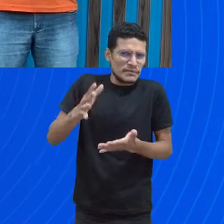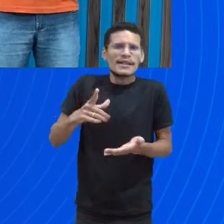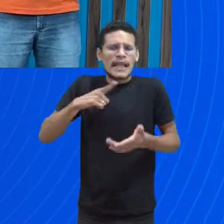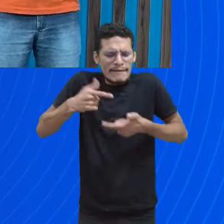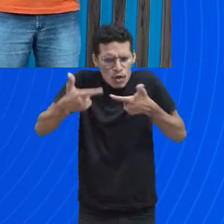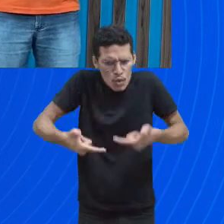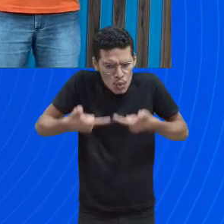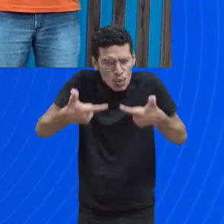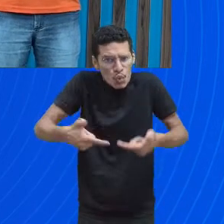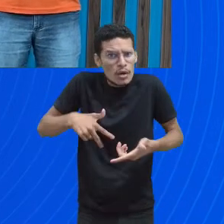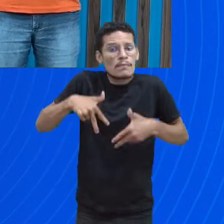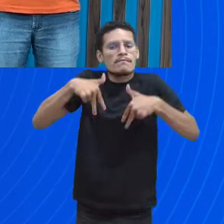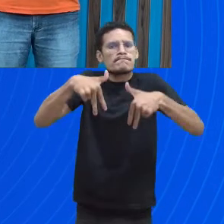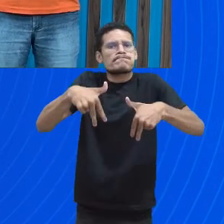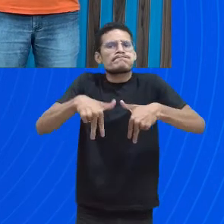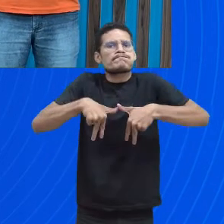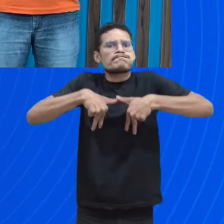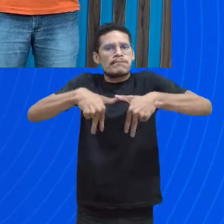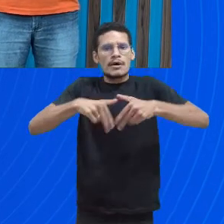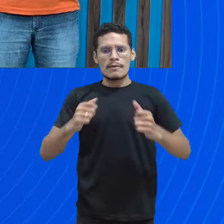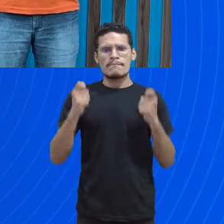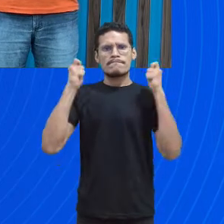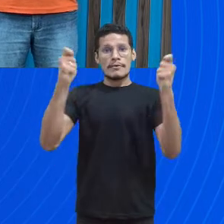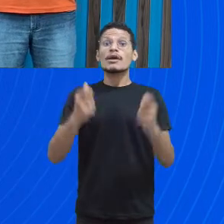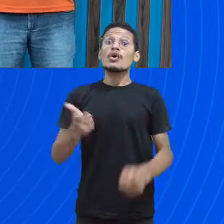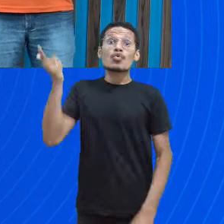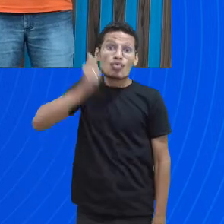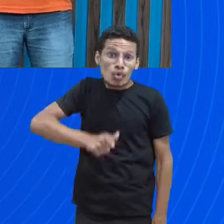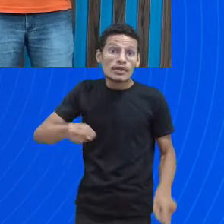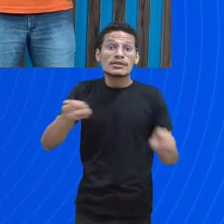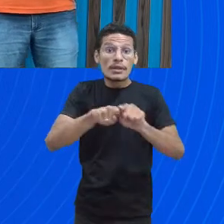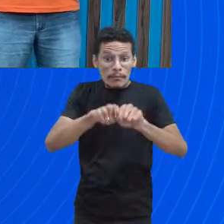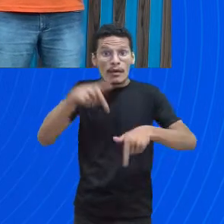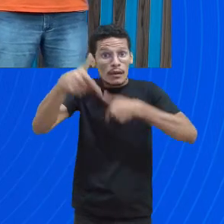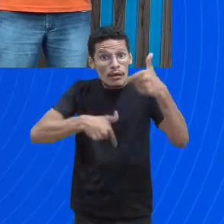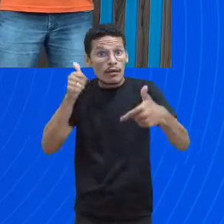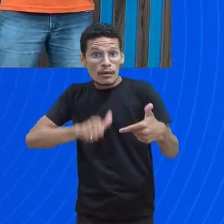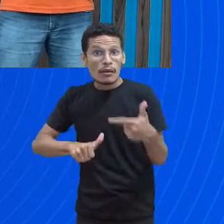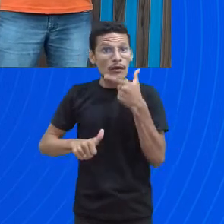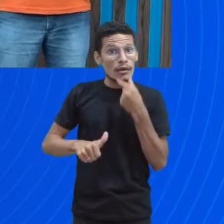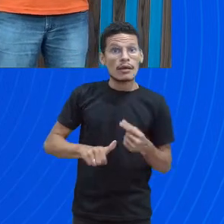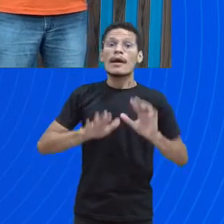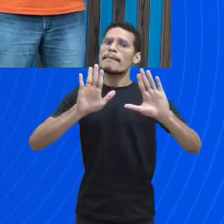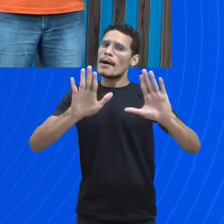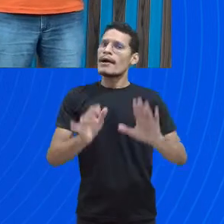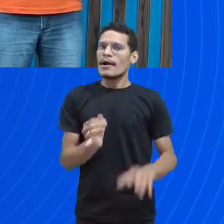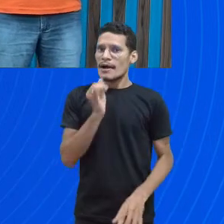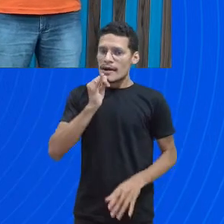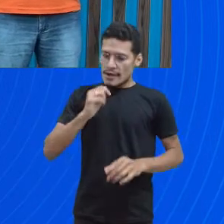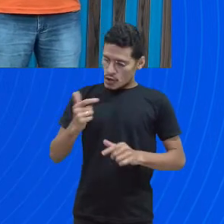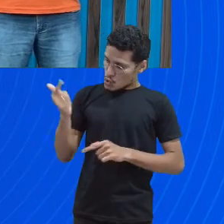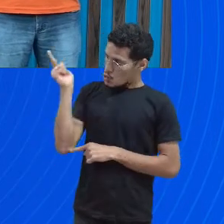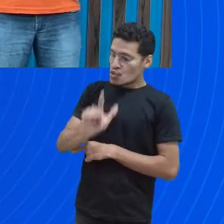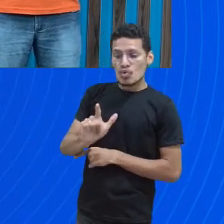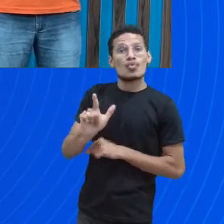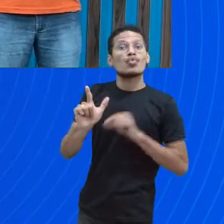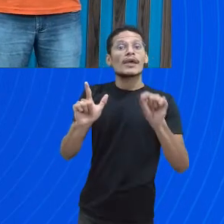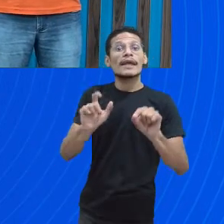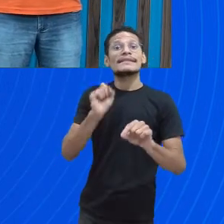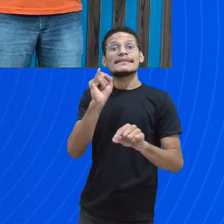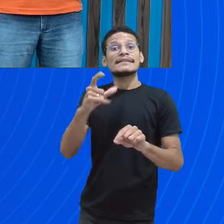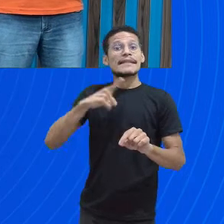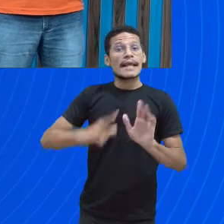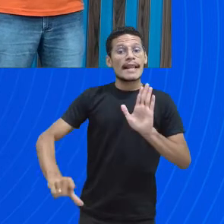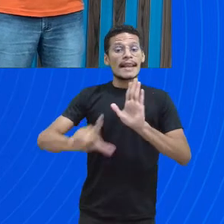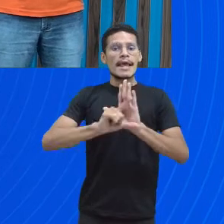e conquistas dos trabalhadores e trabalhadoras. E aí, essas conquistas elas se efetivam, sobretudo, quando nós temos a consolidação das